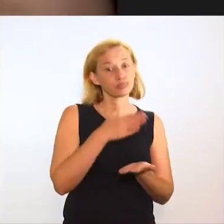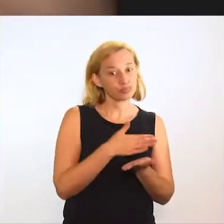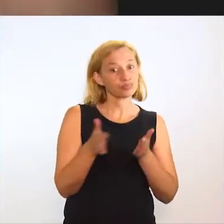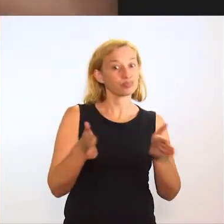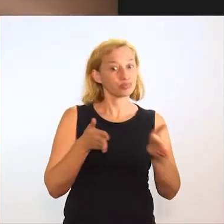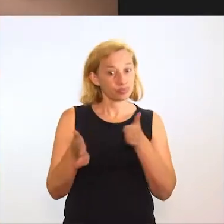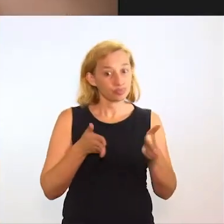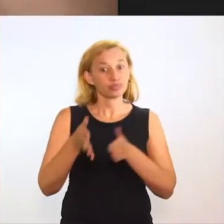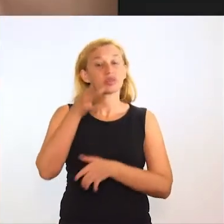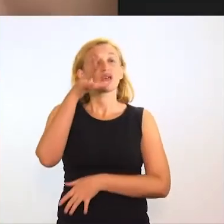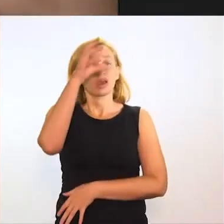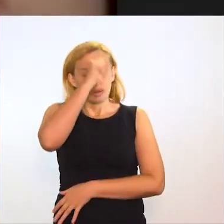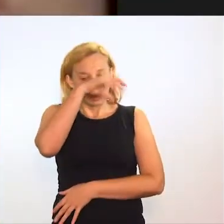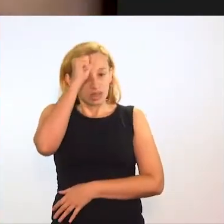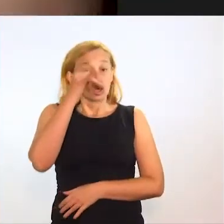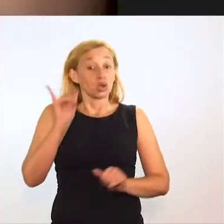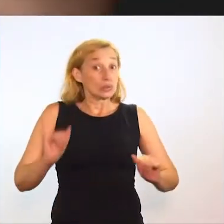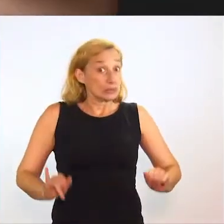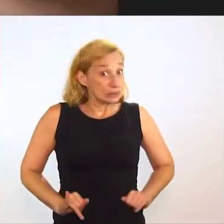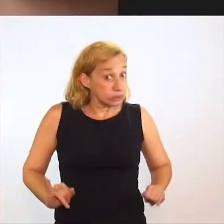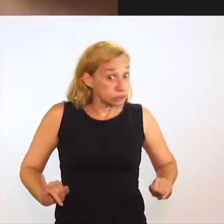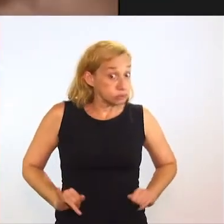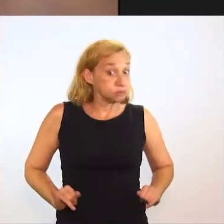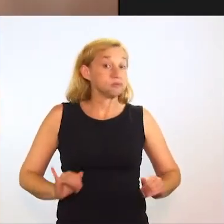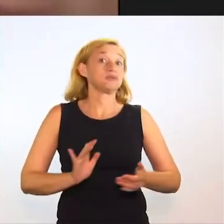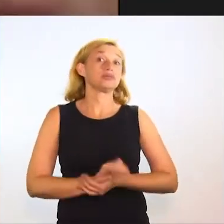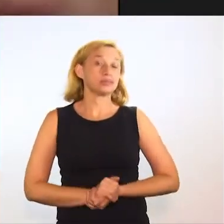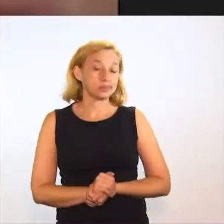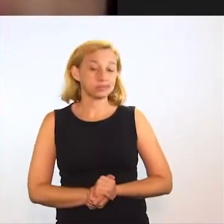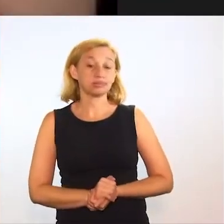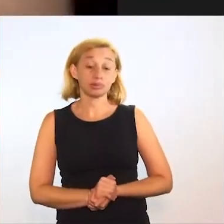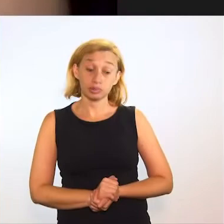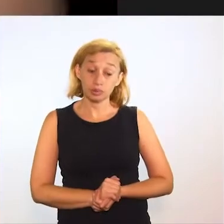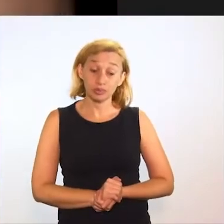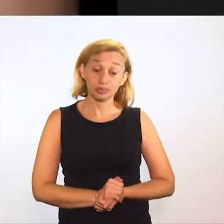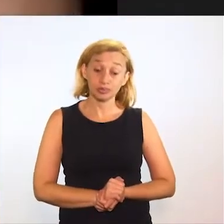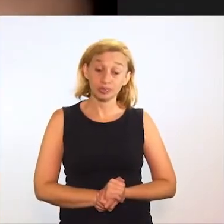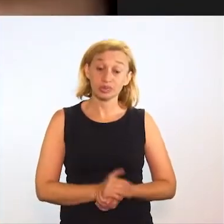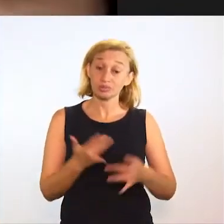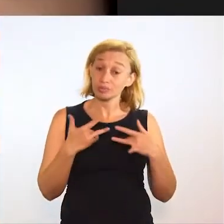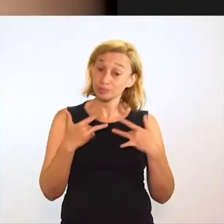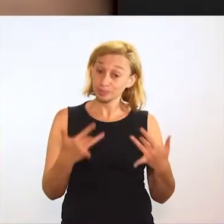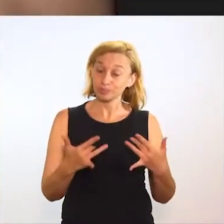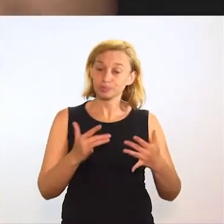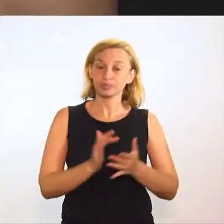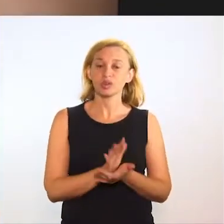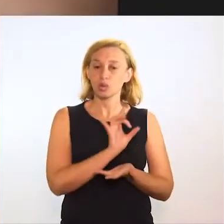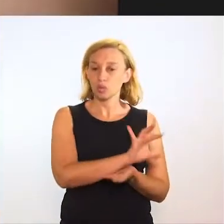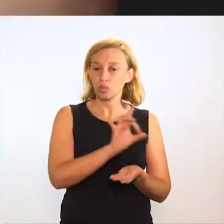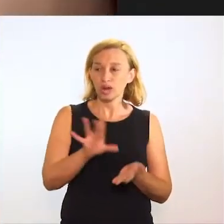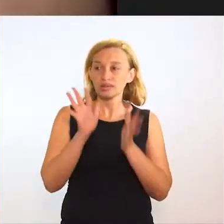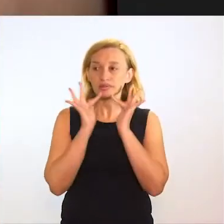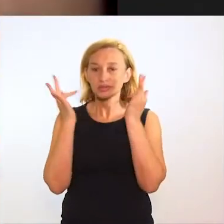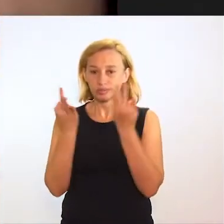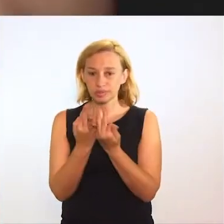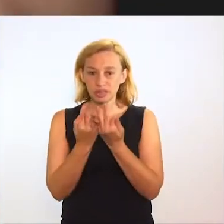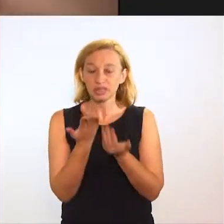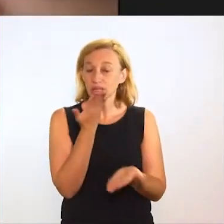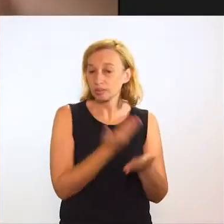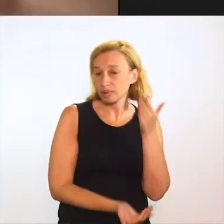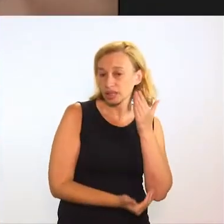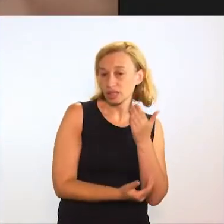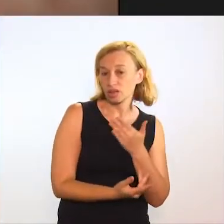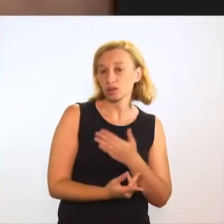muita aprendizagem, muito sofrimento. Eu me solidarizo com